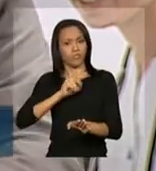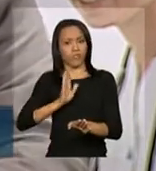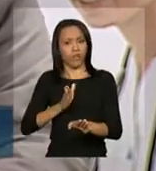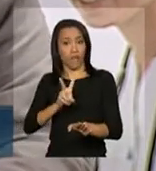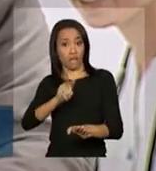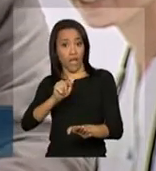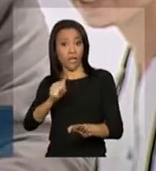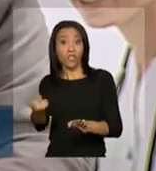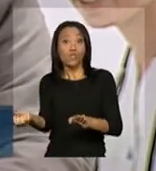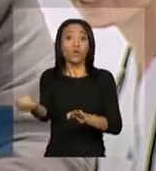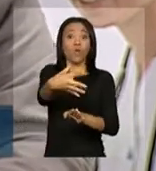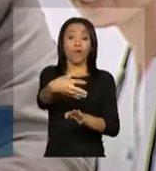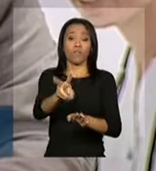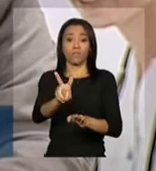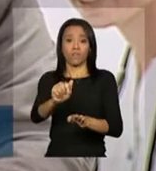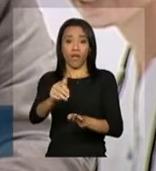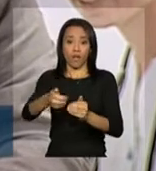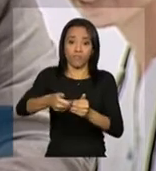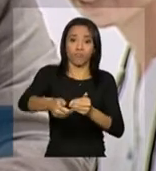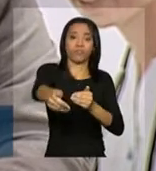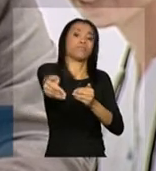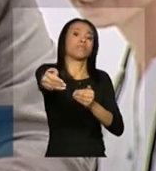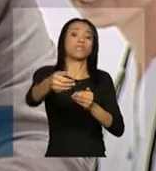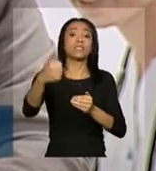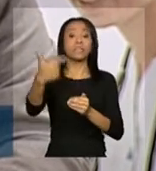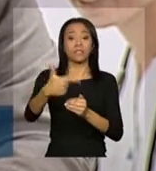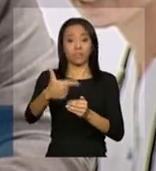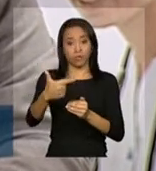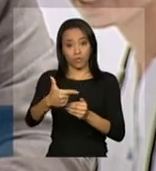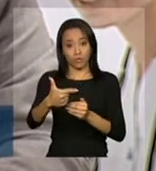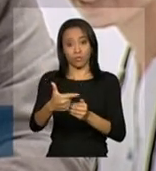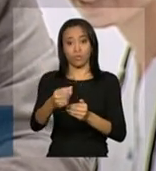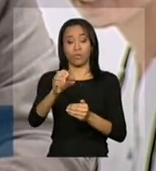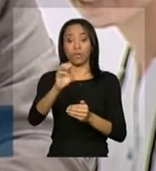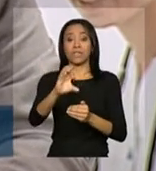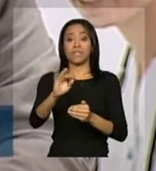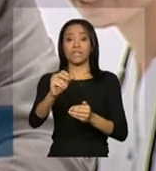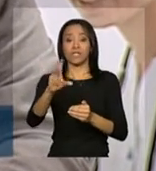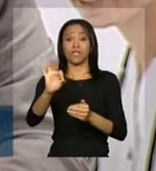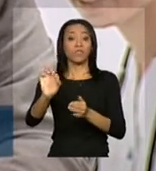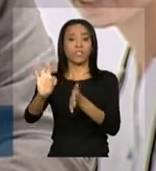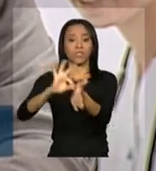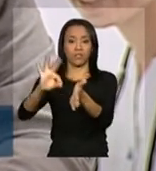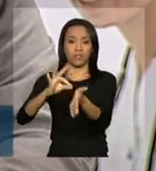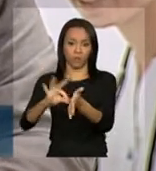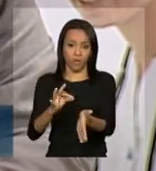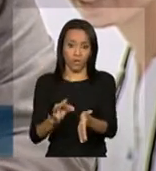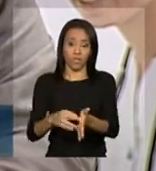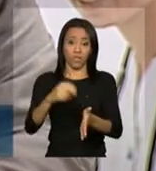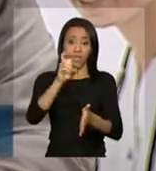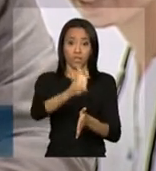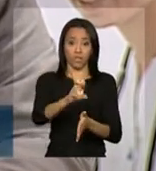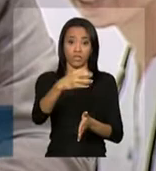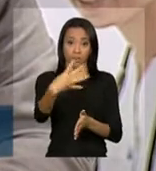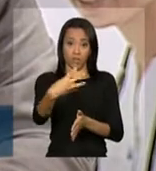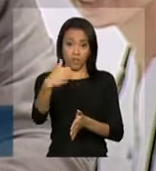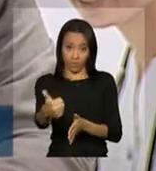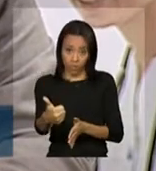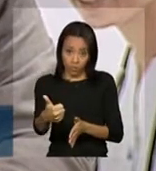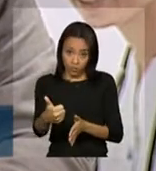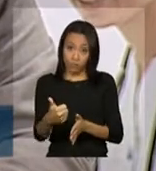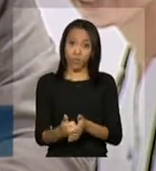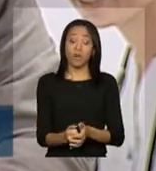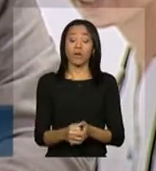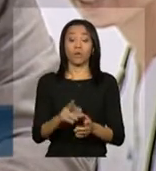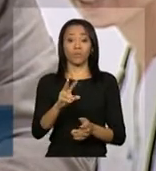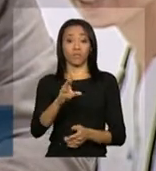novas vagas que se somaram nesse segundo ciclo de de inscrição né são 541 com CRM válido no